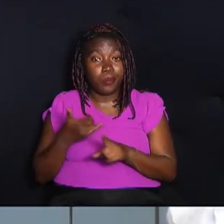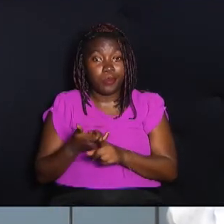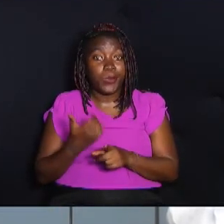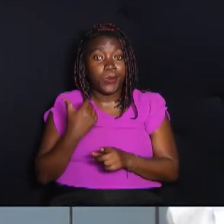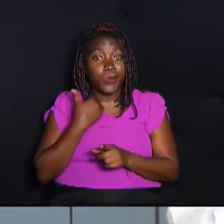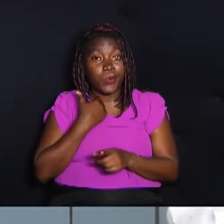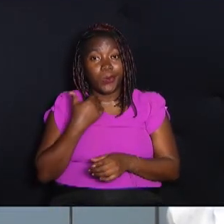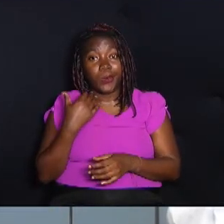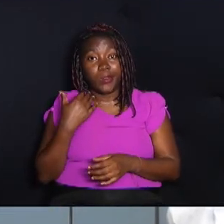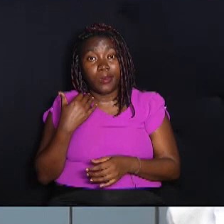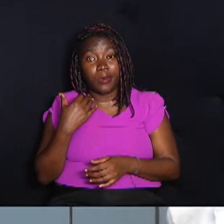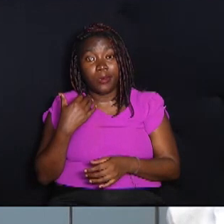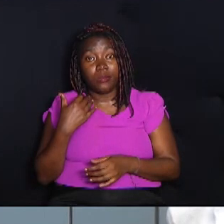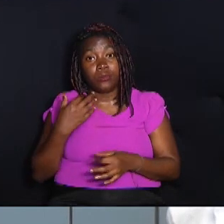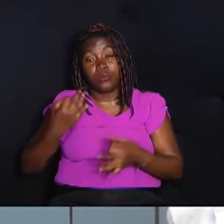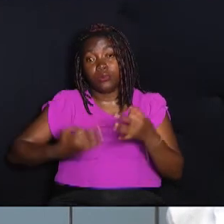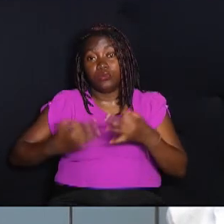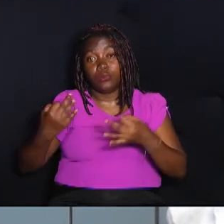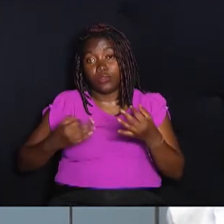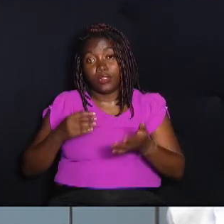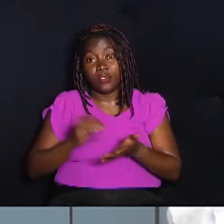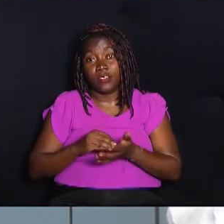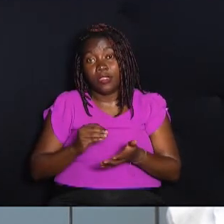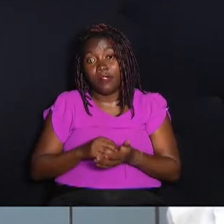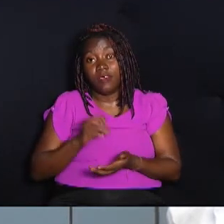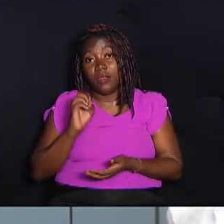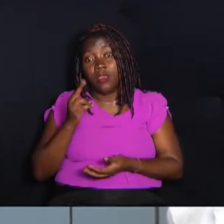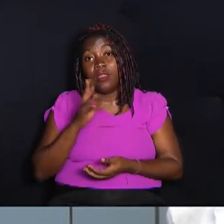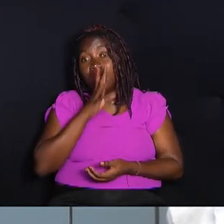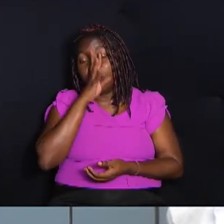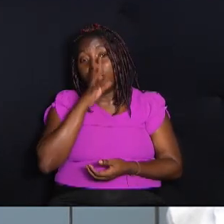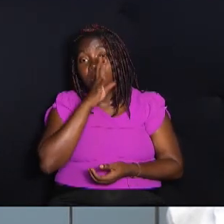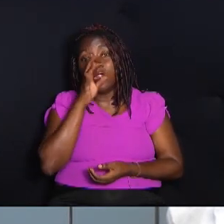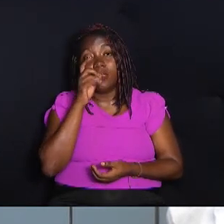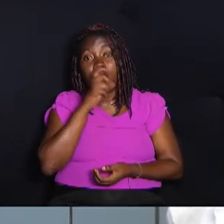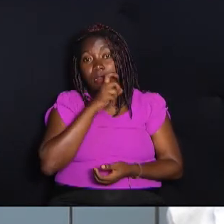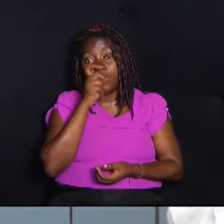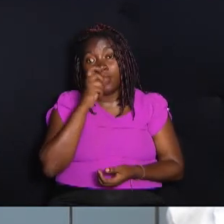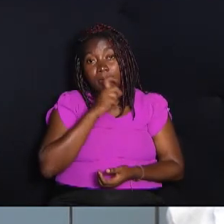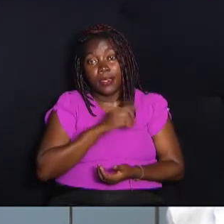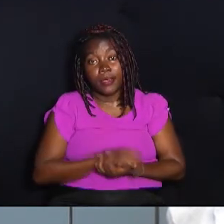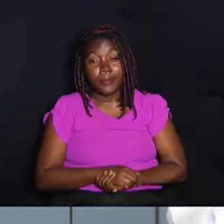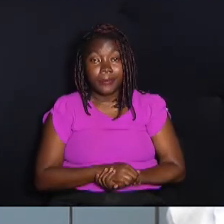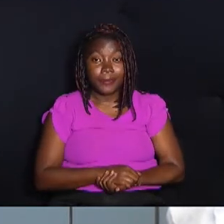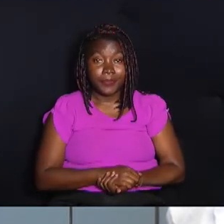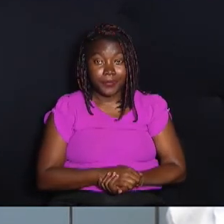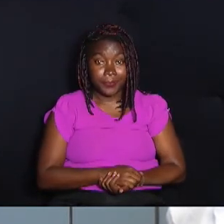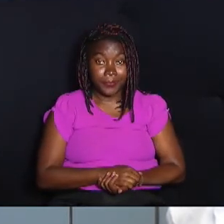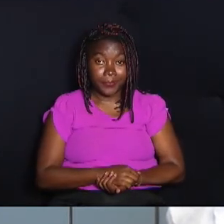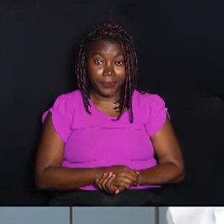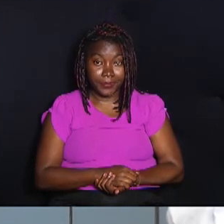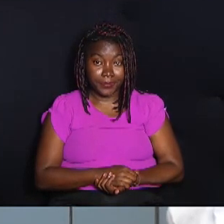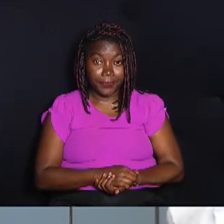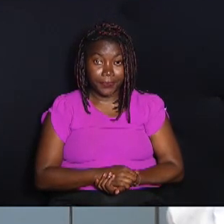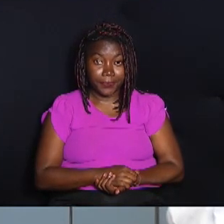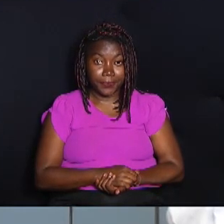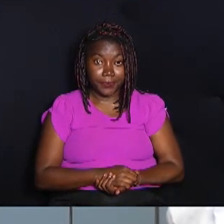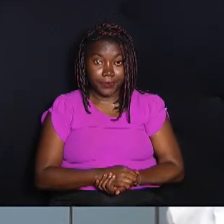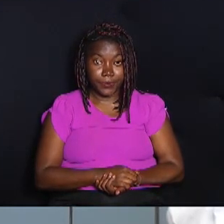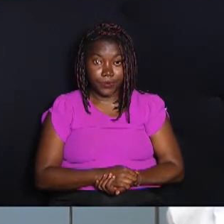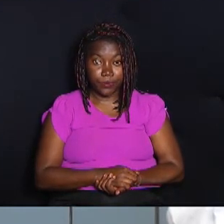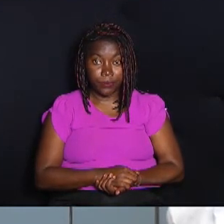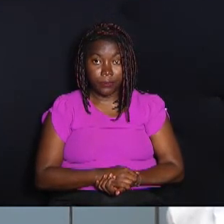uma notícia que não é real, né, creditado ao nosso trabalho dentro